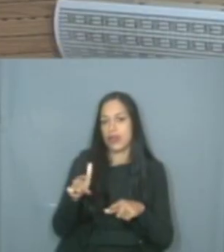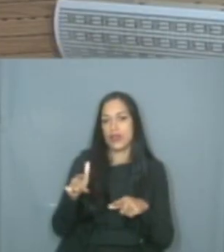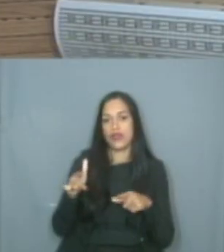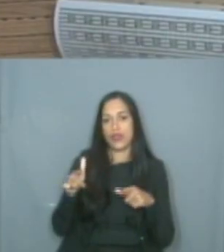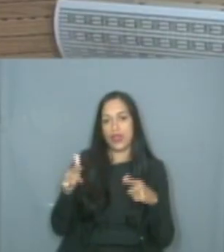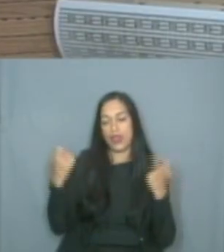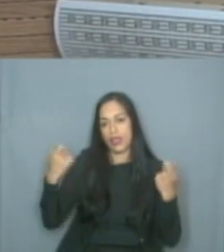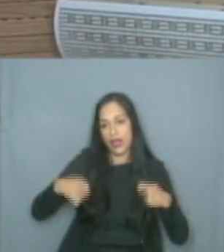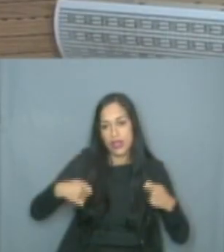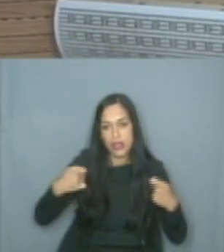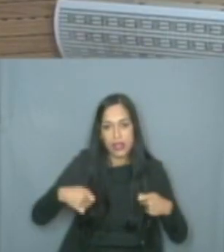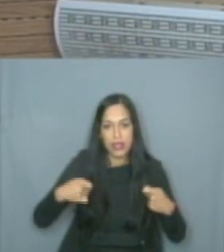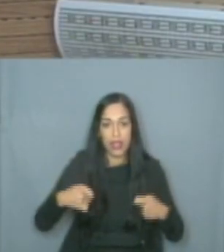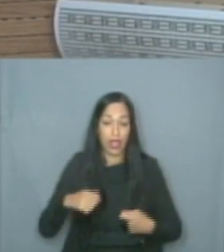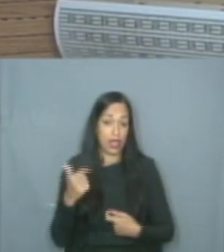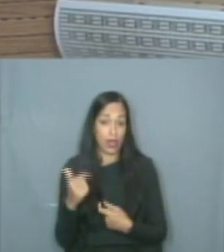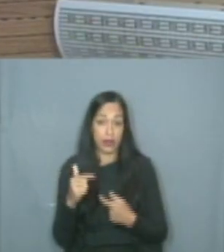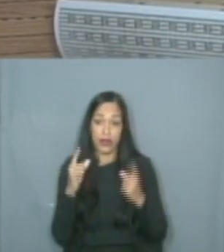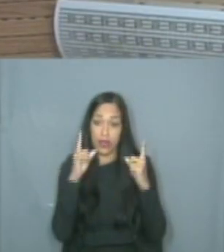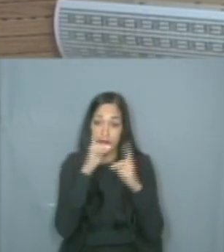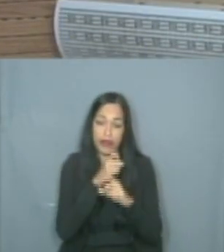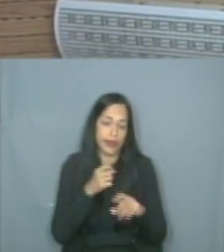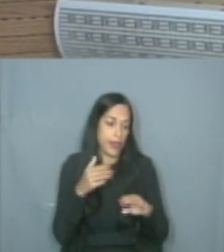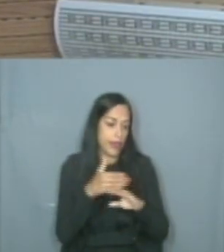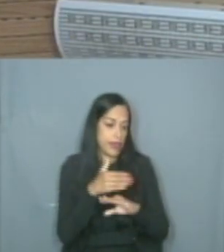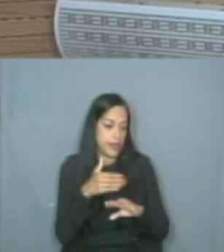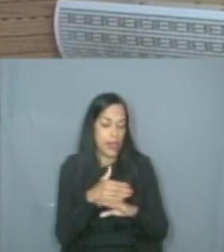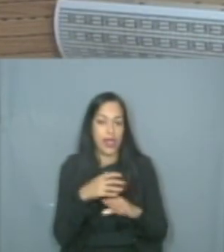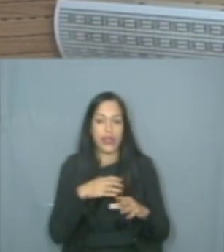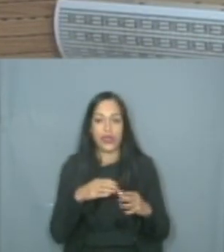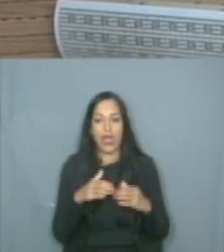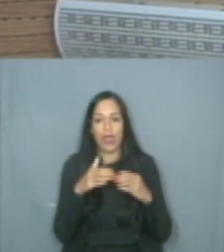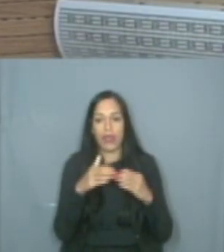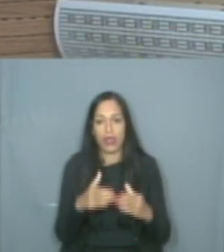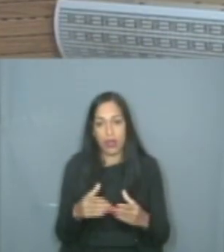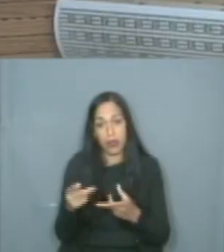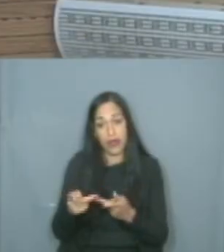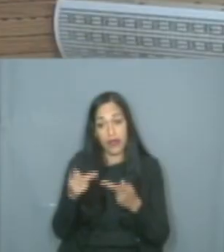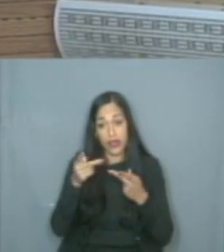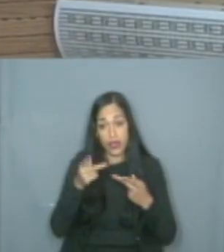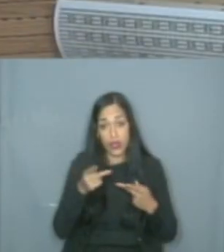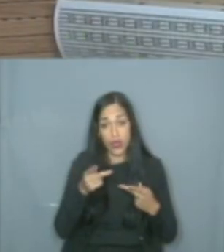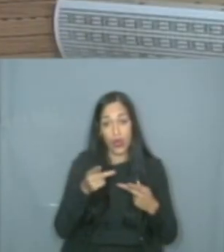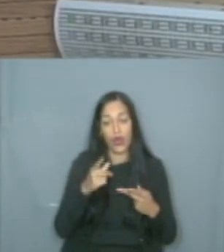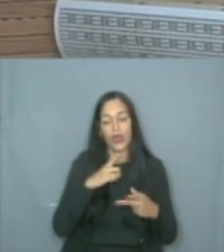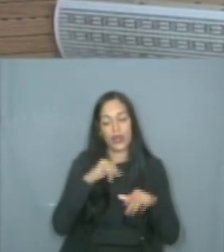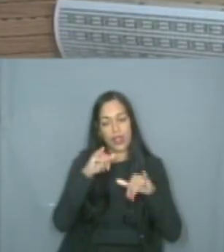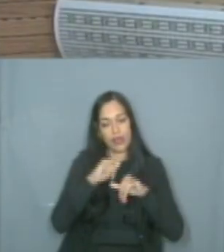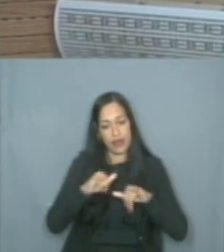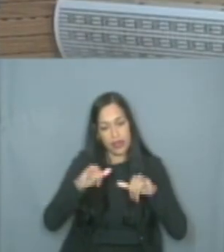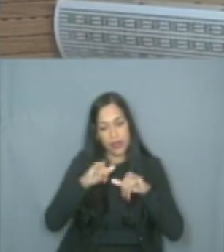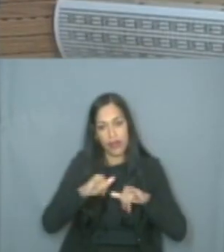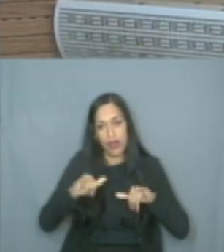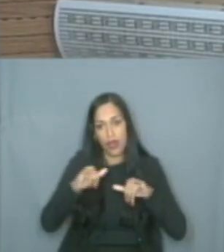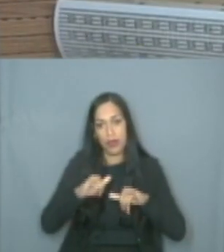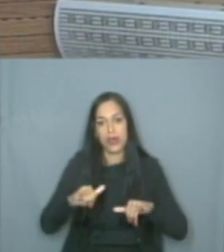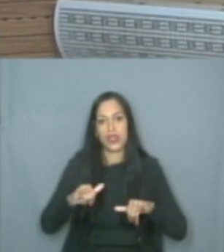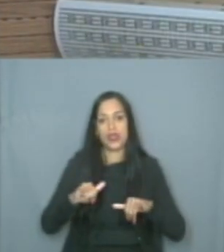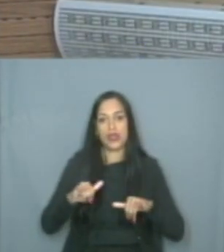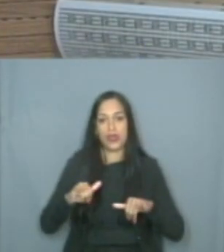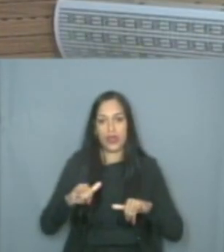necessárias. Também não tivemos dificuldades de acesso, a equipe visitou, a equipe teve as informações que precisava para